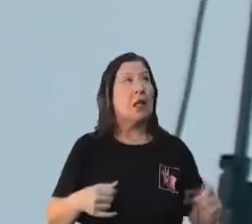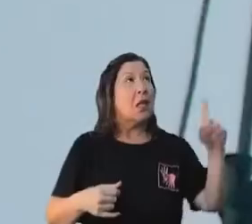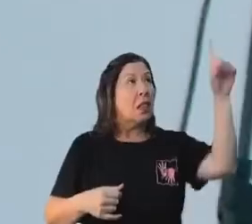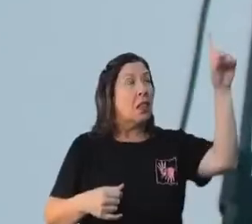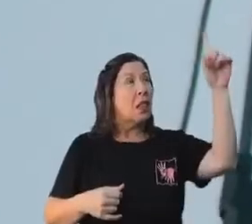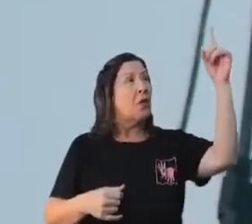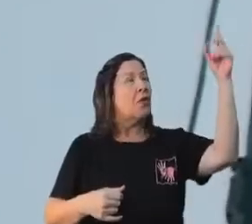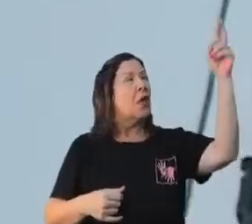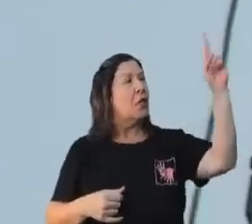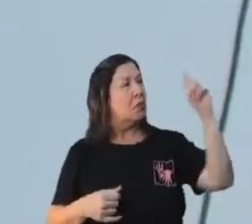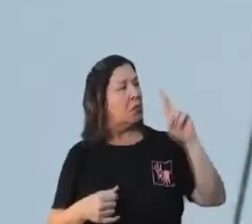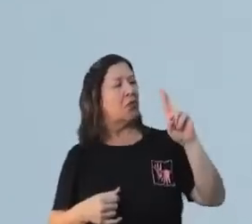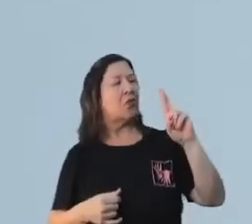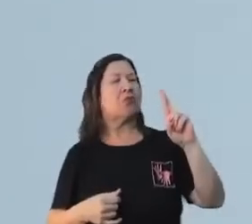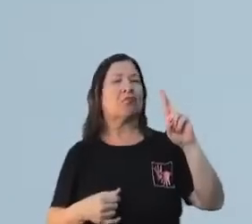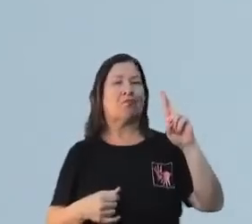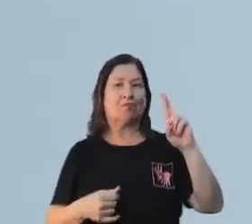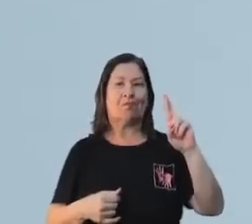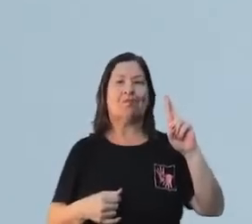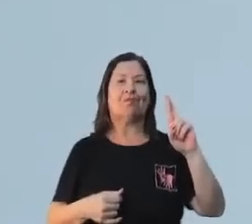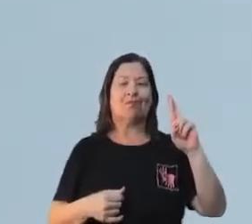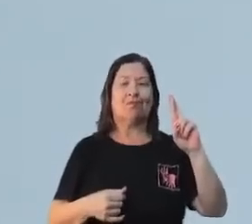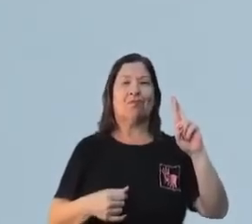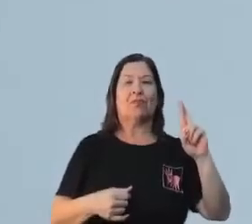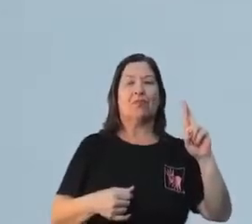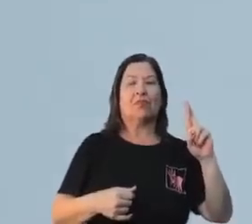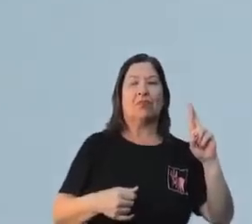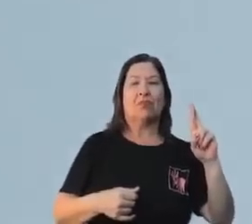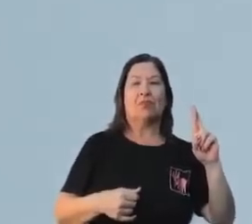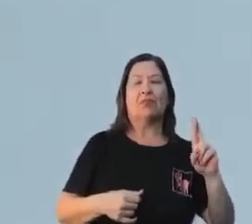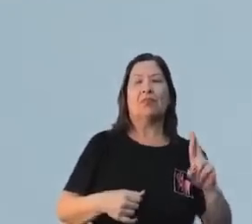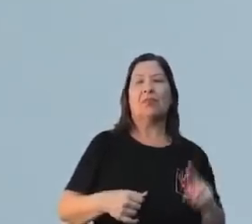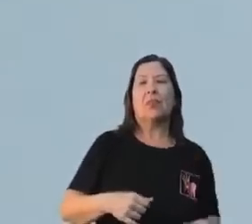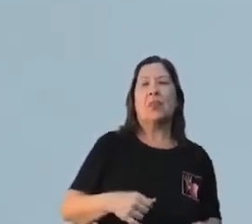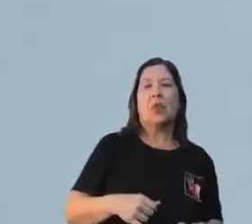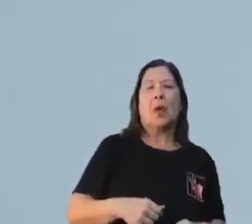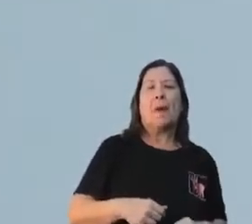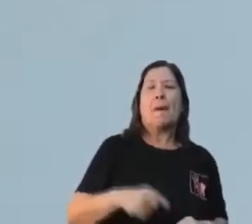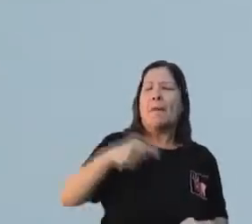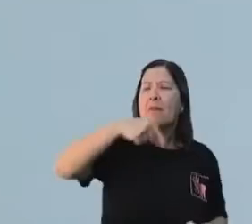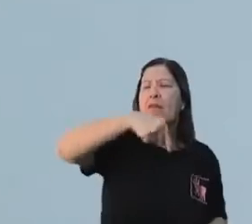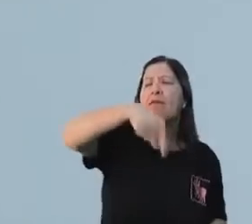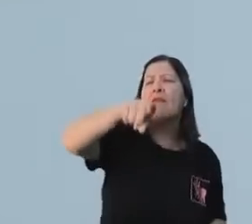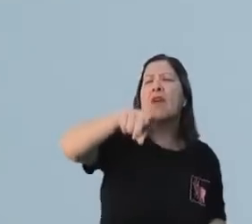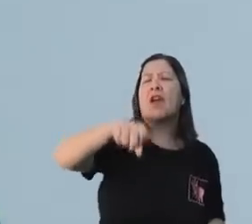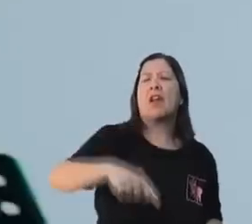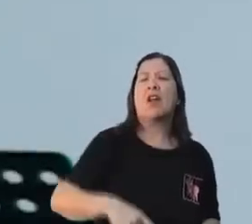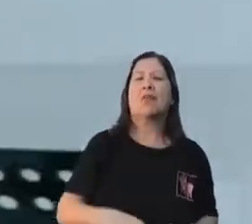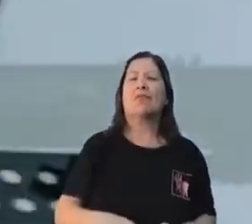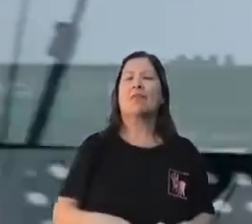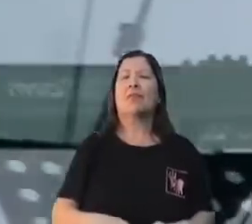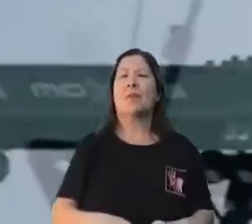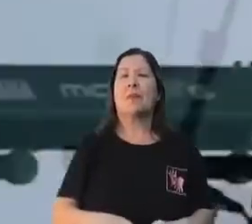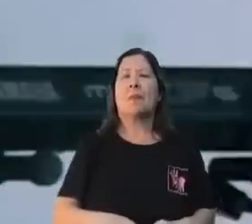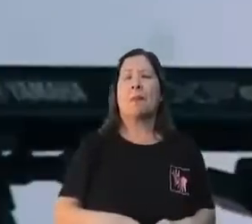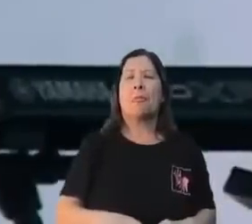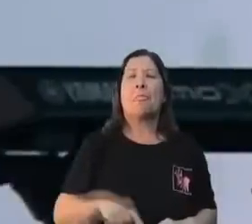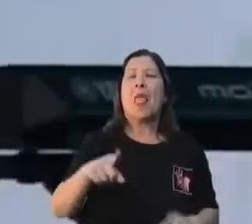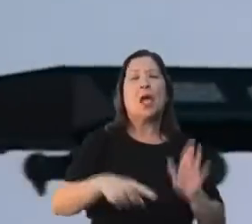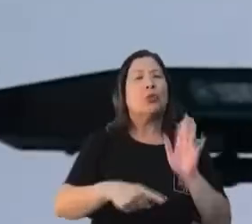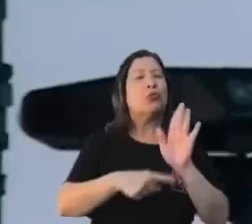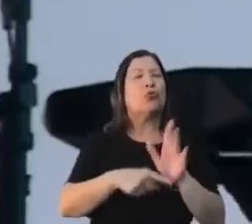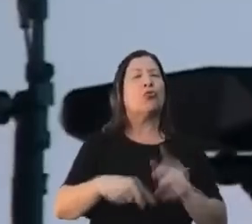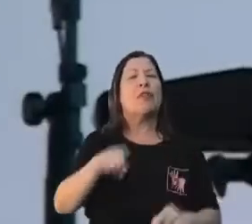imediatamente, e manda o profeta Isaías de volta à casa dele, e diz: vai lá e fala para Ezequias, príncipe do meu povo, que eu